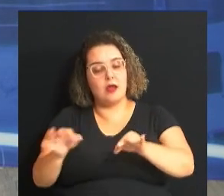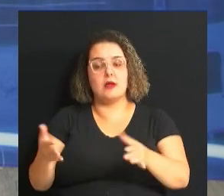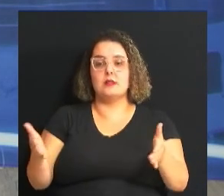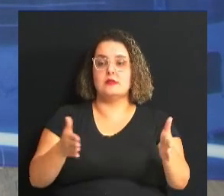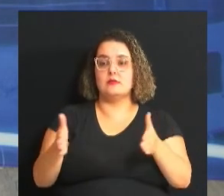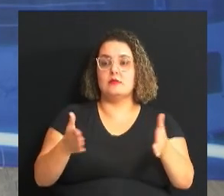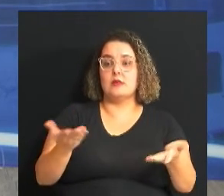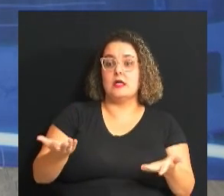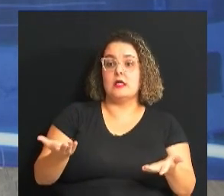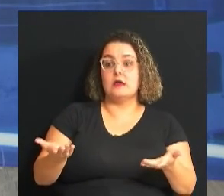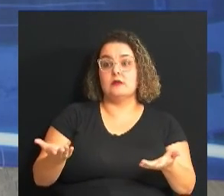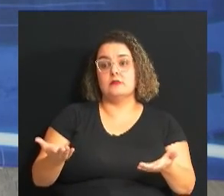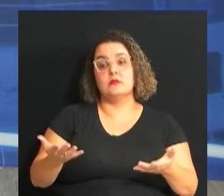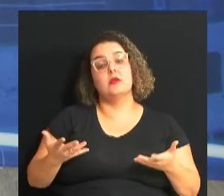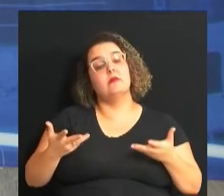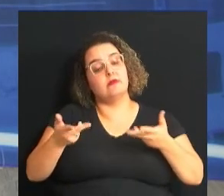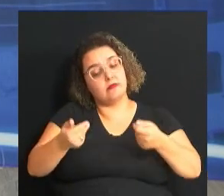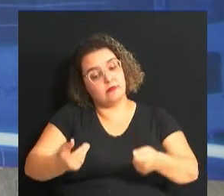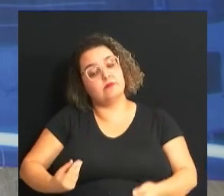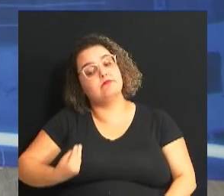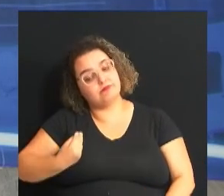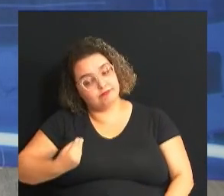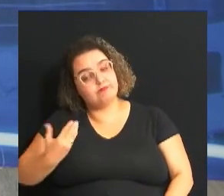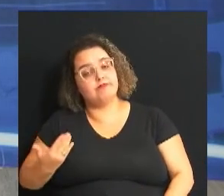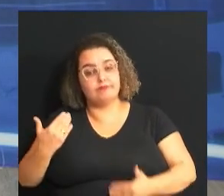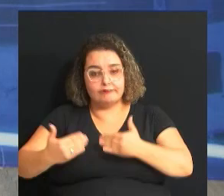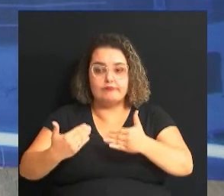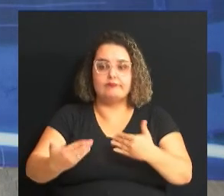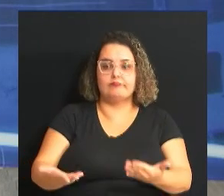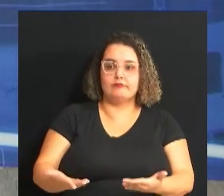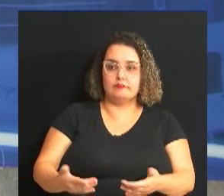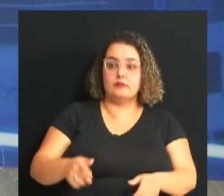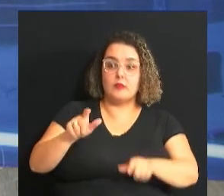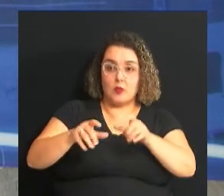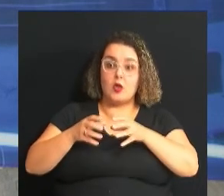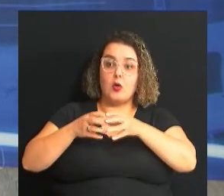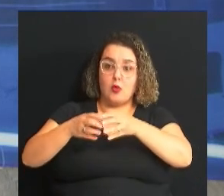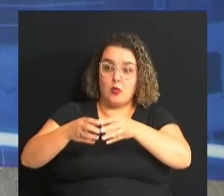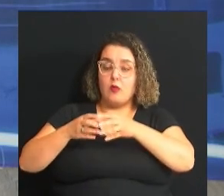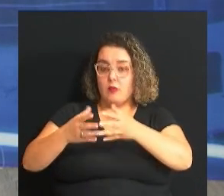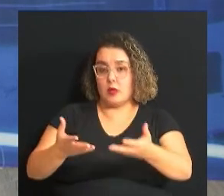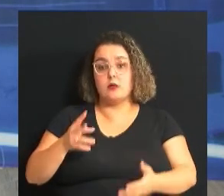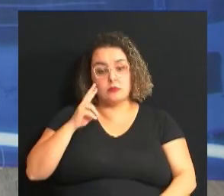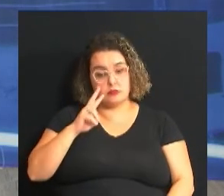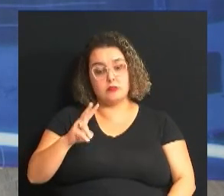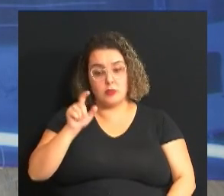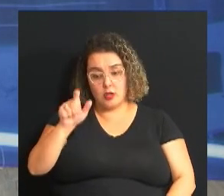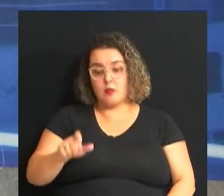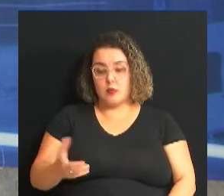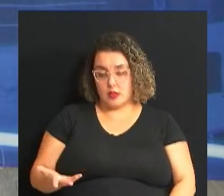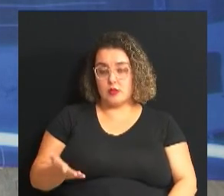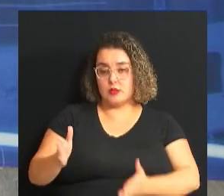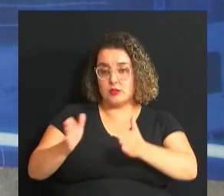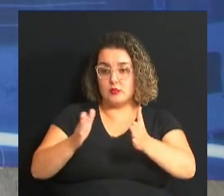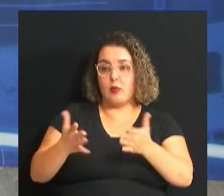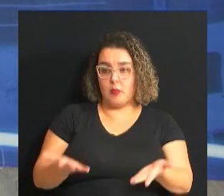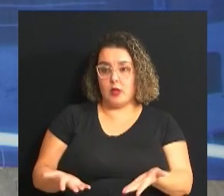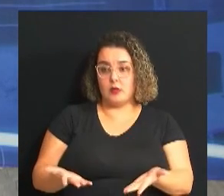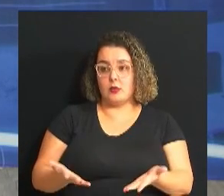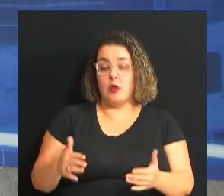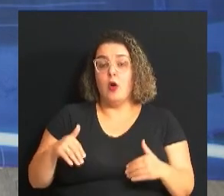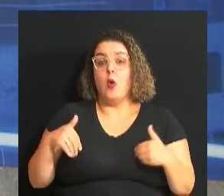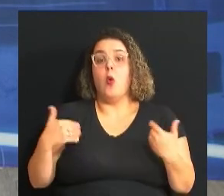e está passando por todo esse procedimento e até para quem convive ou até para quem vê uma pessoa nessa situação, qual